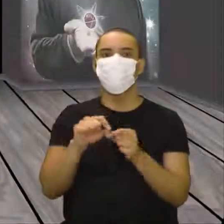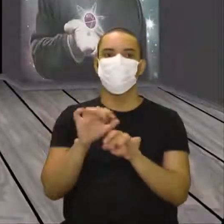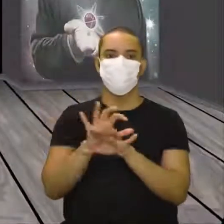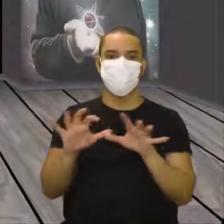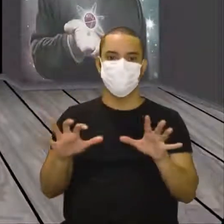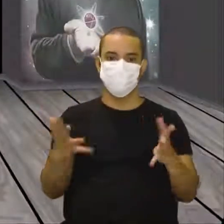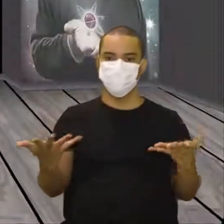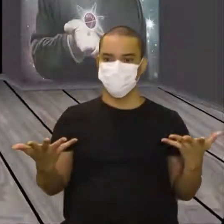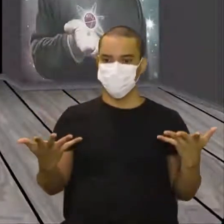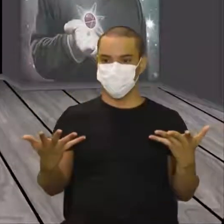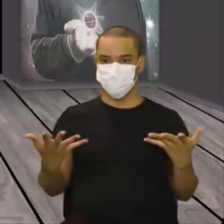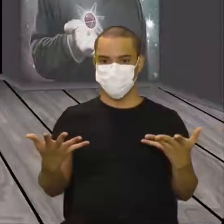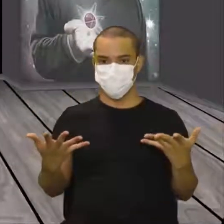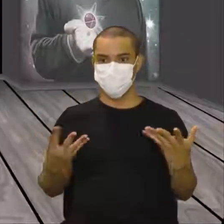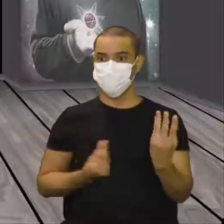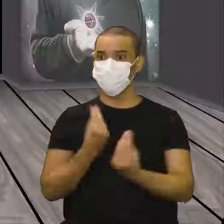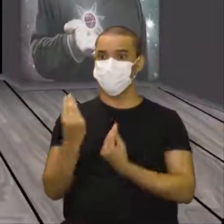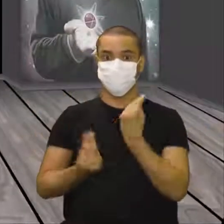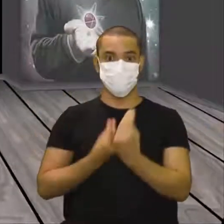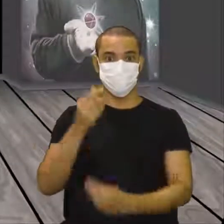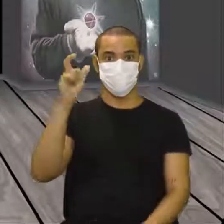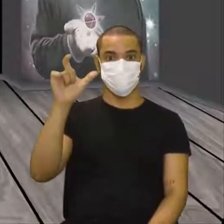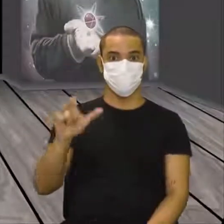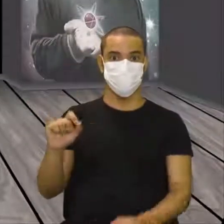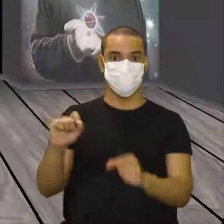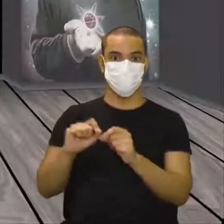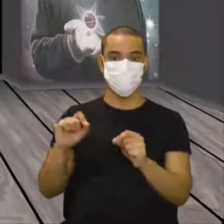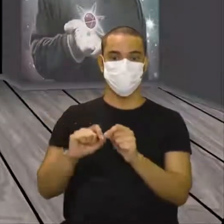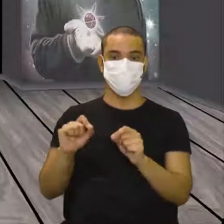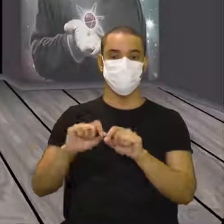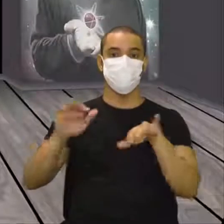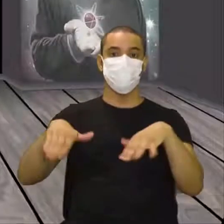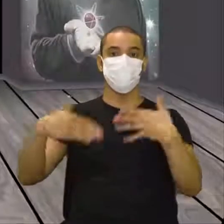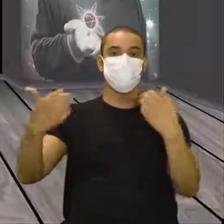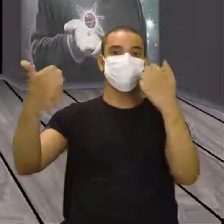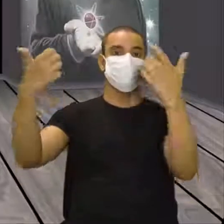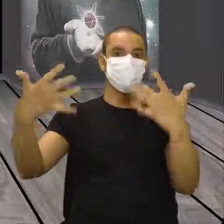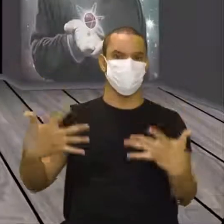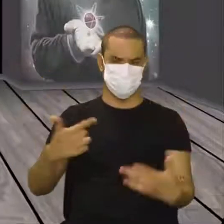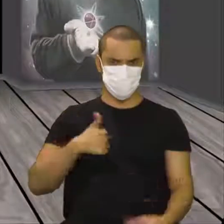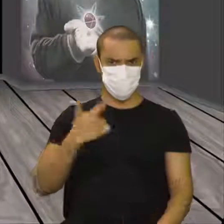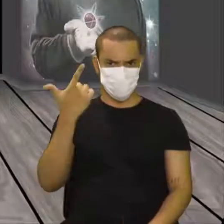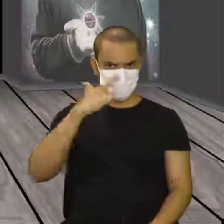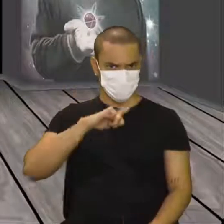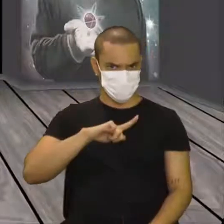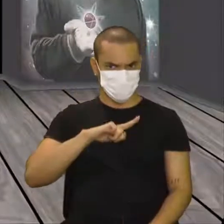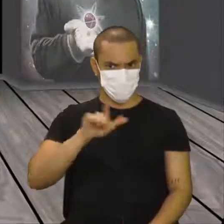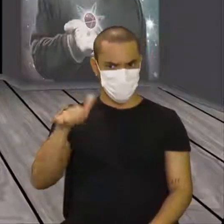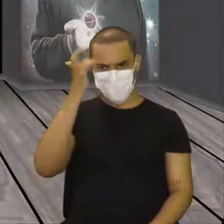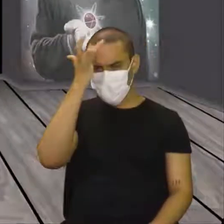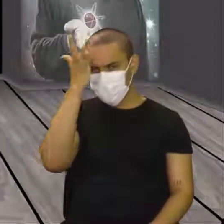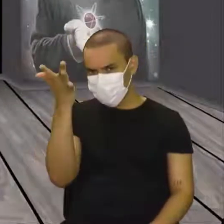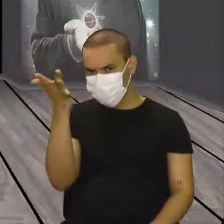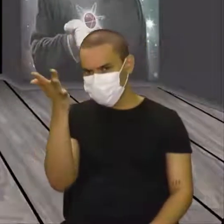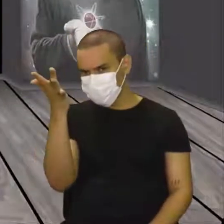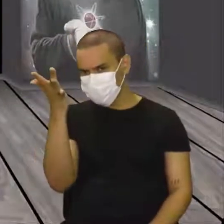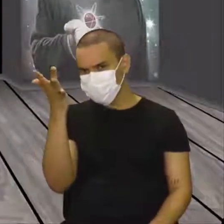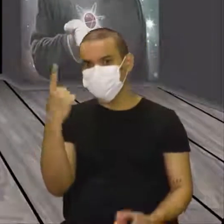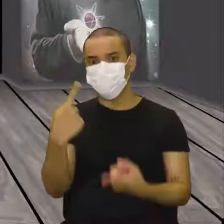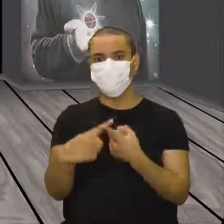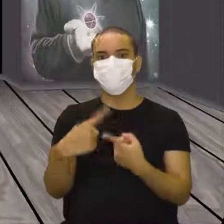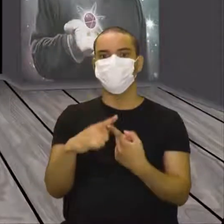isso? Como que ele fez? Qual é a explicação? Será que eu consigo fazer? Será que é fácil? Por